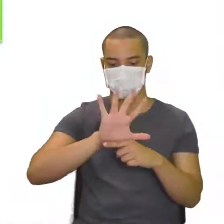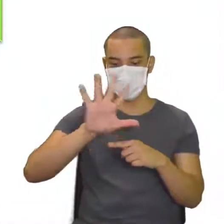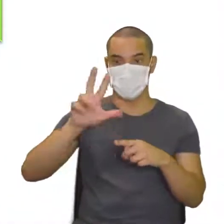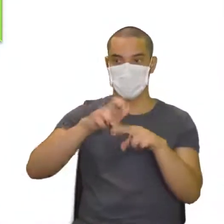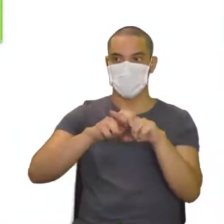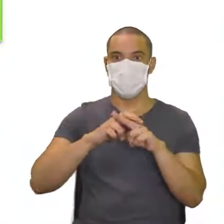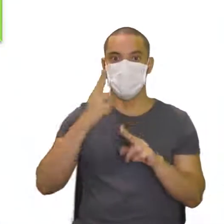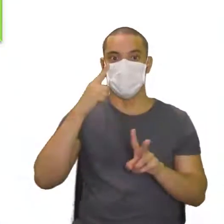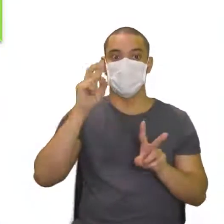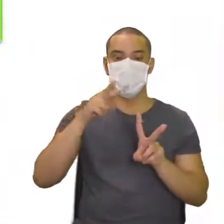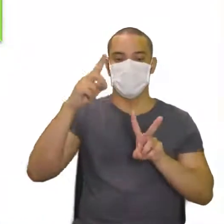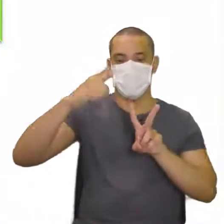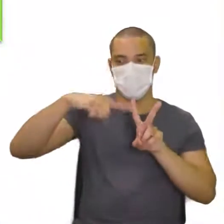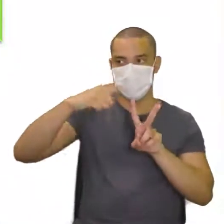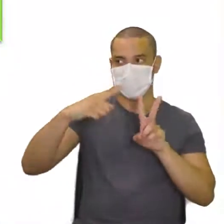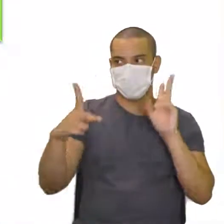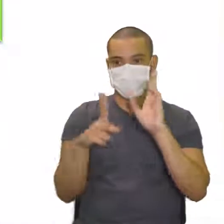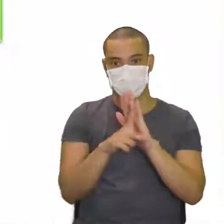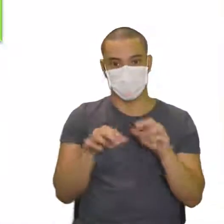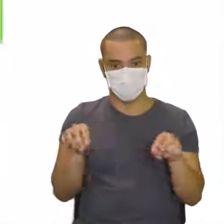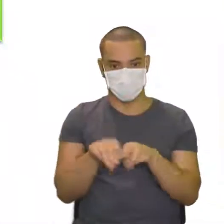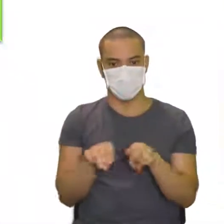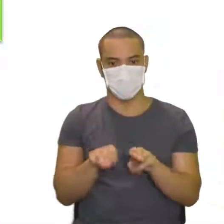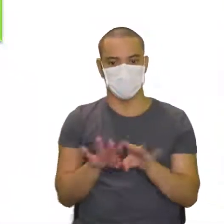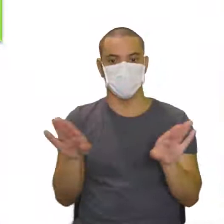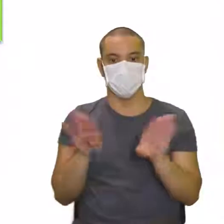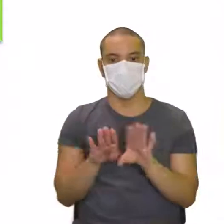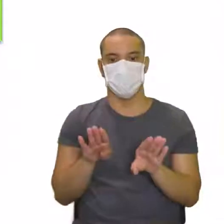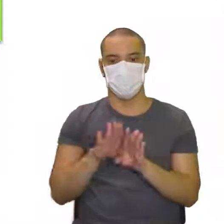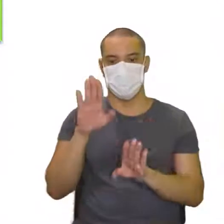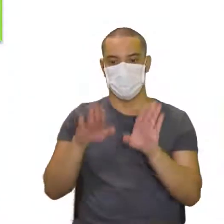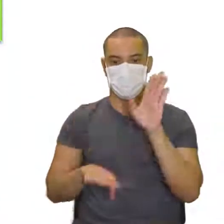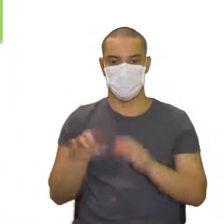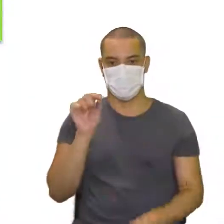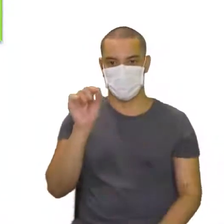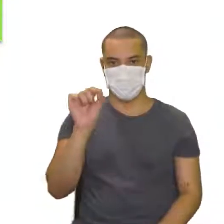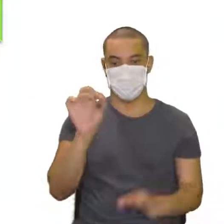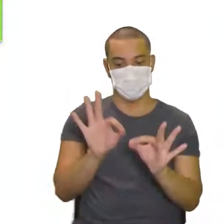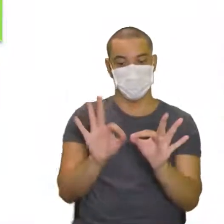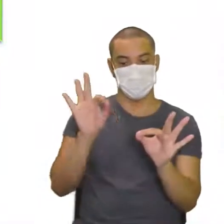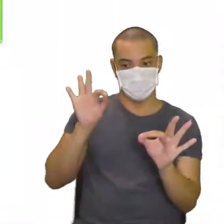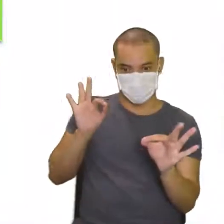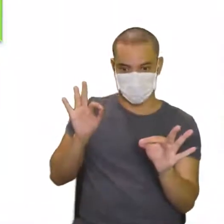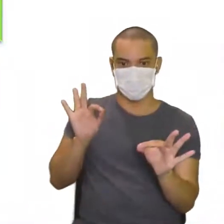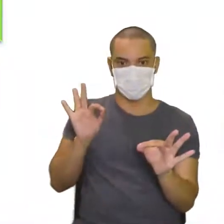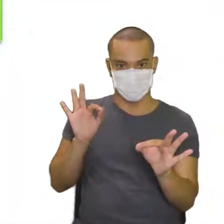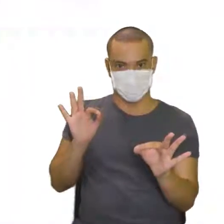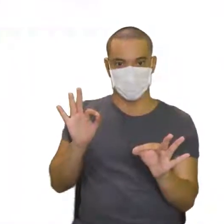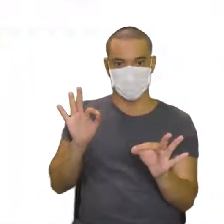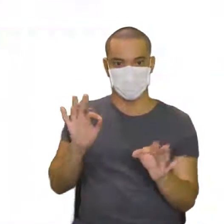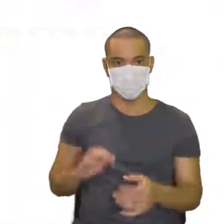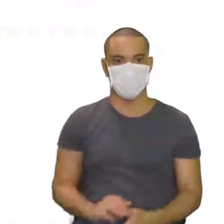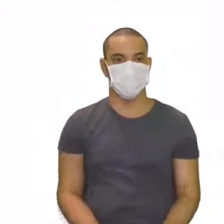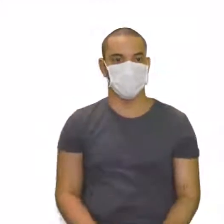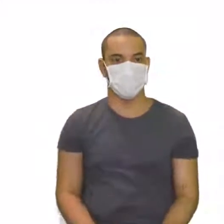do vetor indução magnética também, pessoal, depende de quem? Da distância, fechou? E aqui nós temos